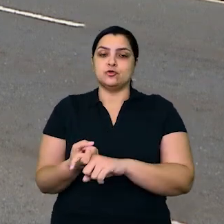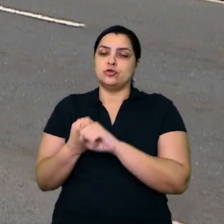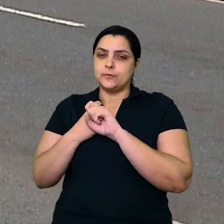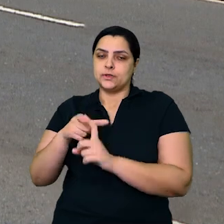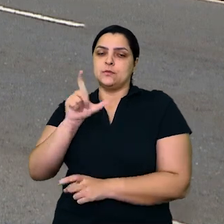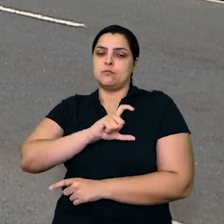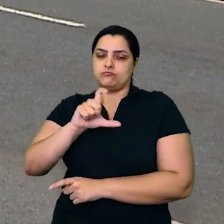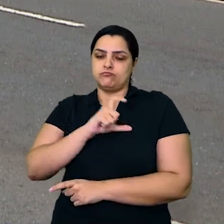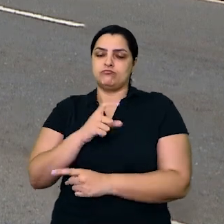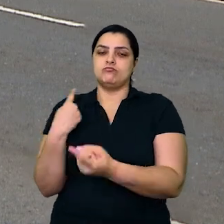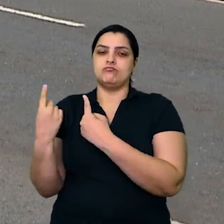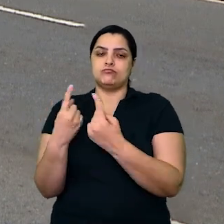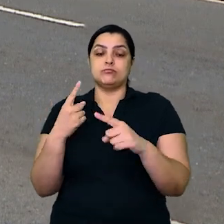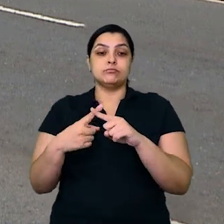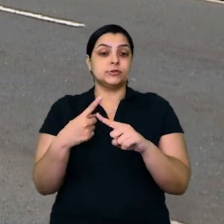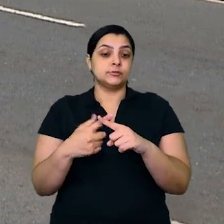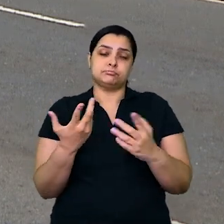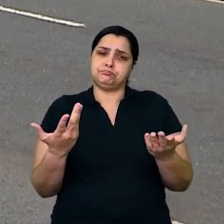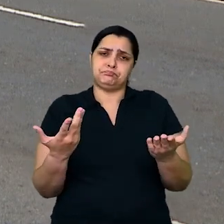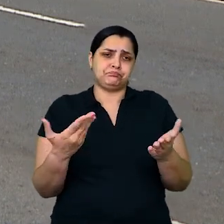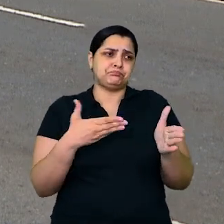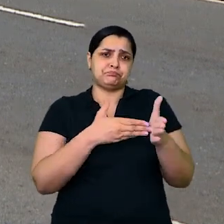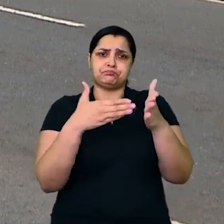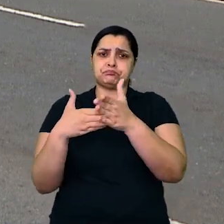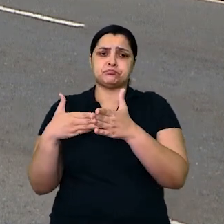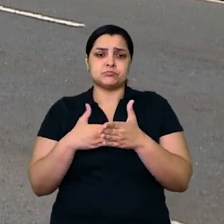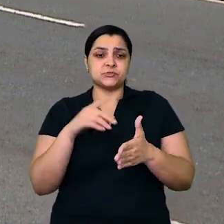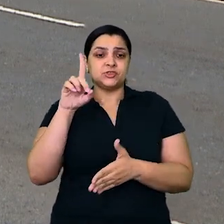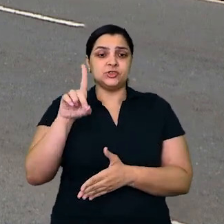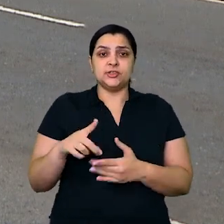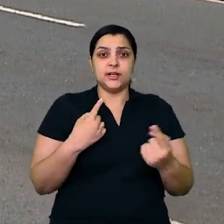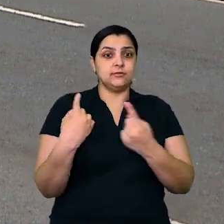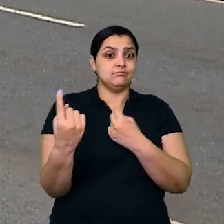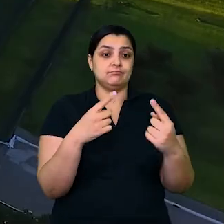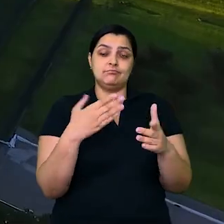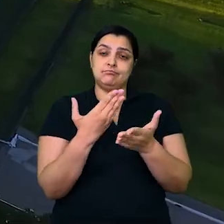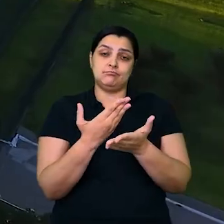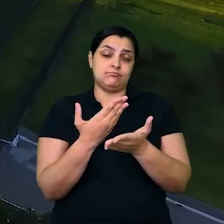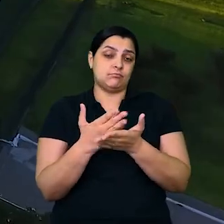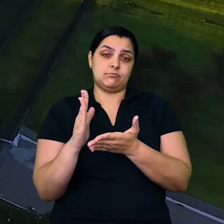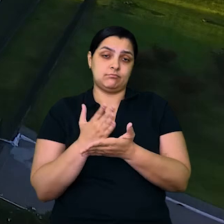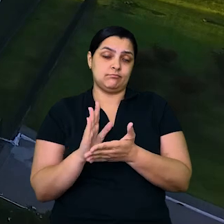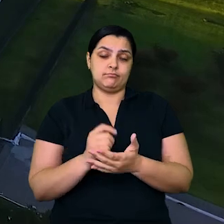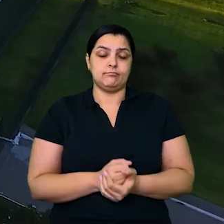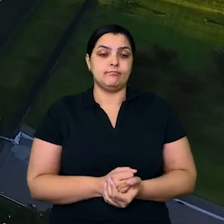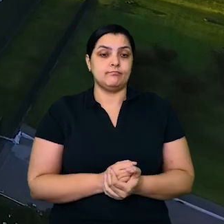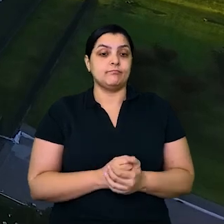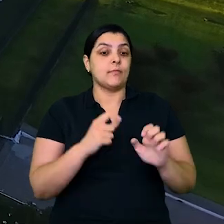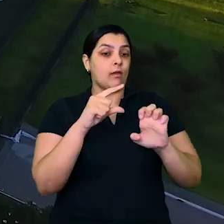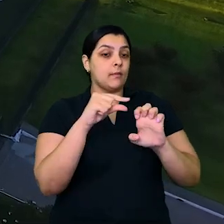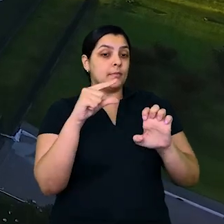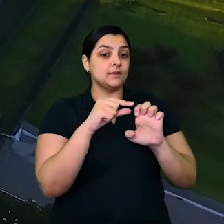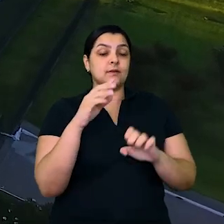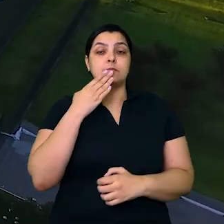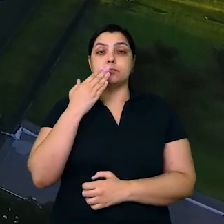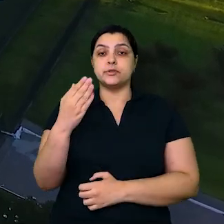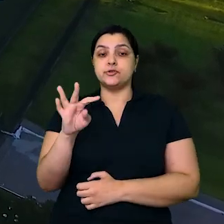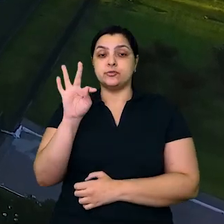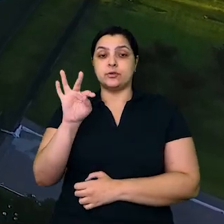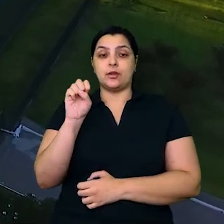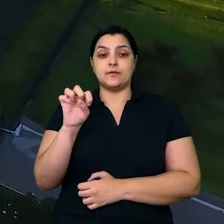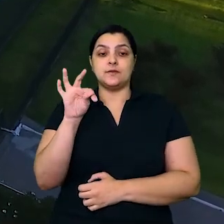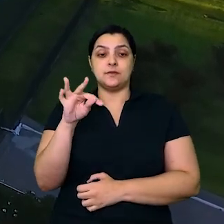carteiras de habilitação porque a medida não cerceia totalmente o direito de locomoção. Os empresários então recorreram ao